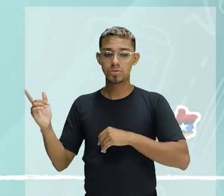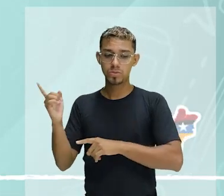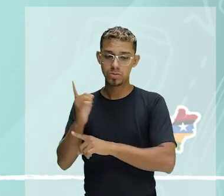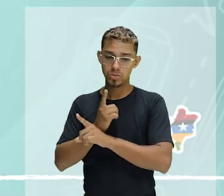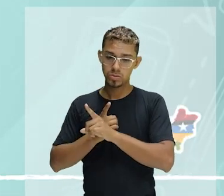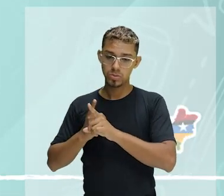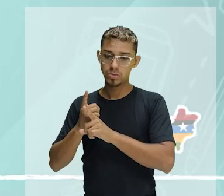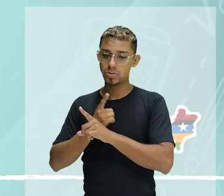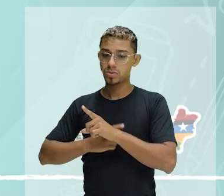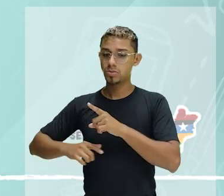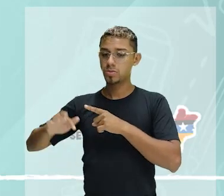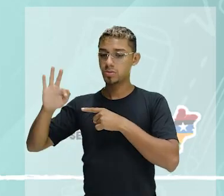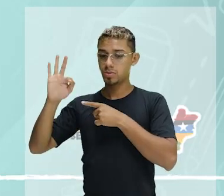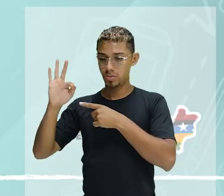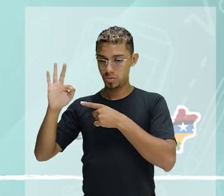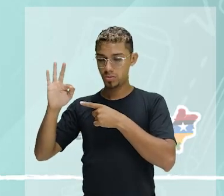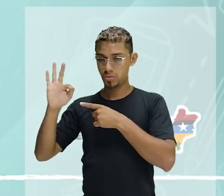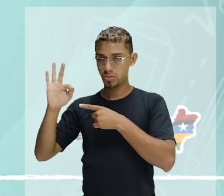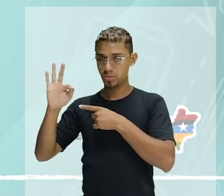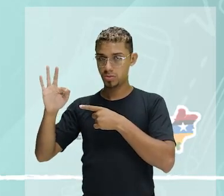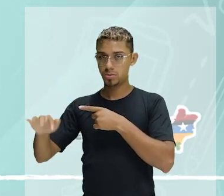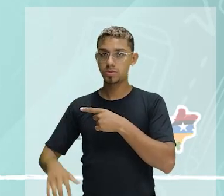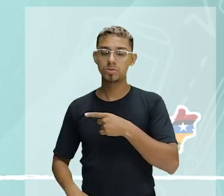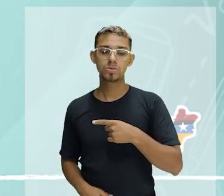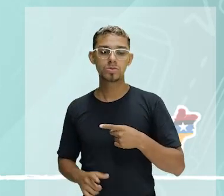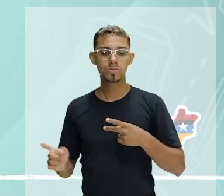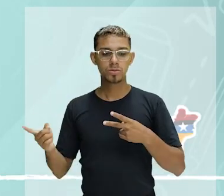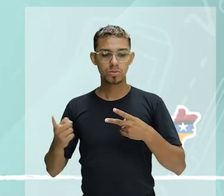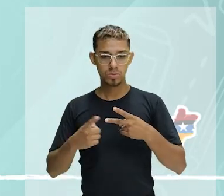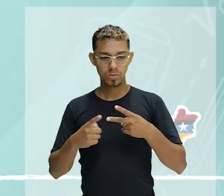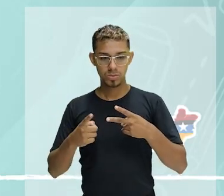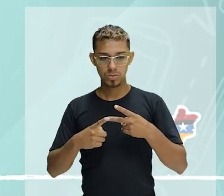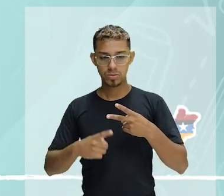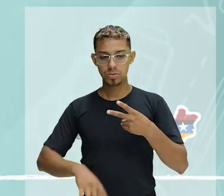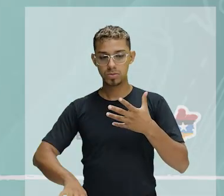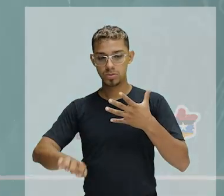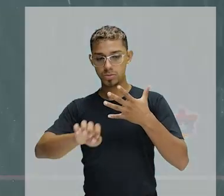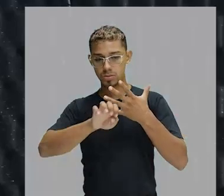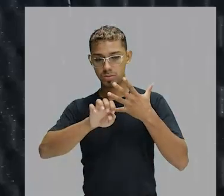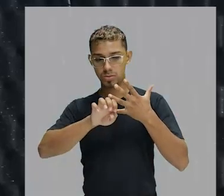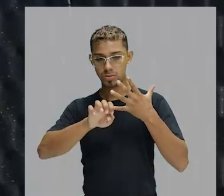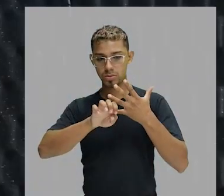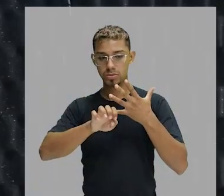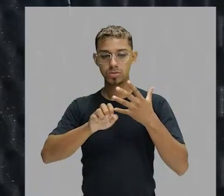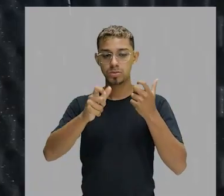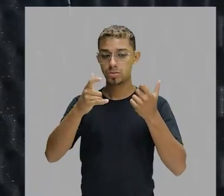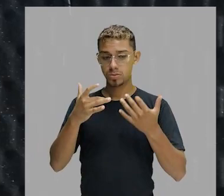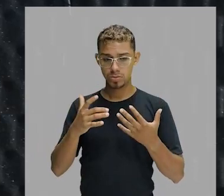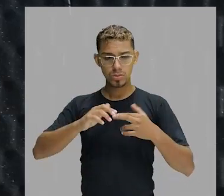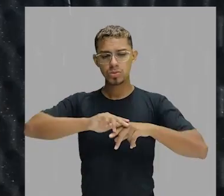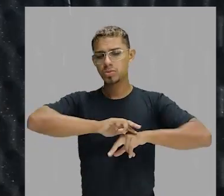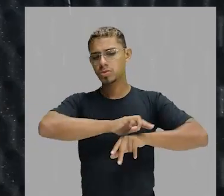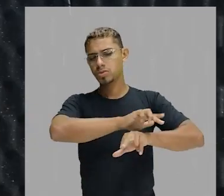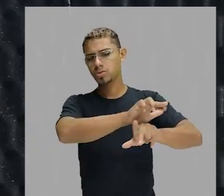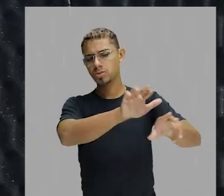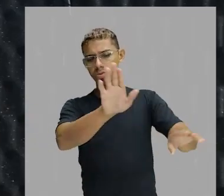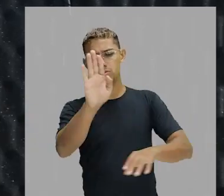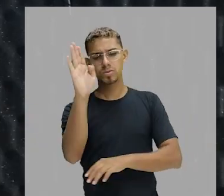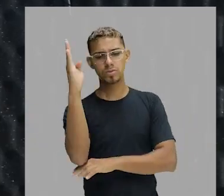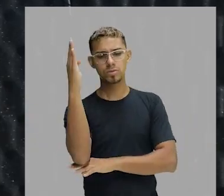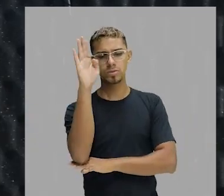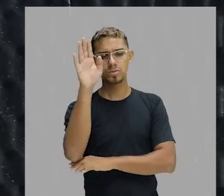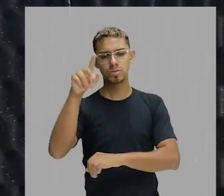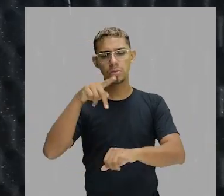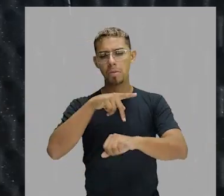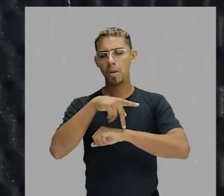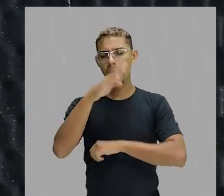E vamos ver aqui a letra E. A variedade de climas no Brasil proporciona a adaptação de diferentes espécies da fauna e flora. Com certeza,